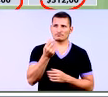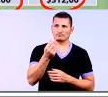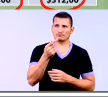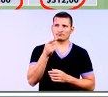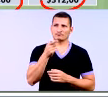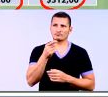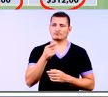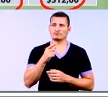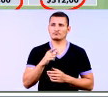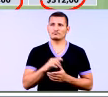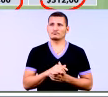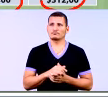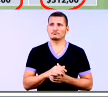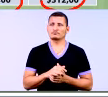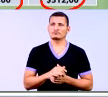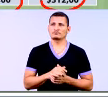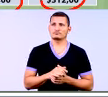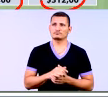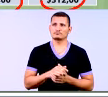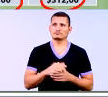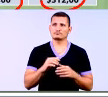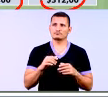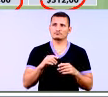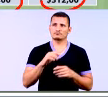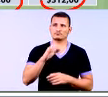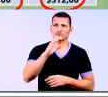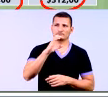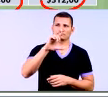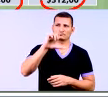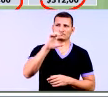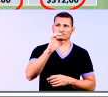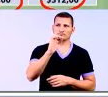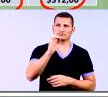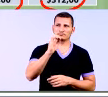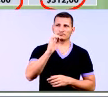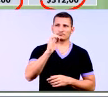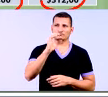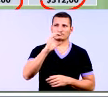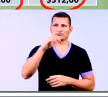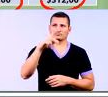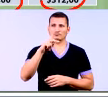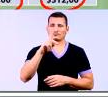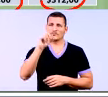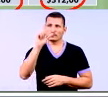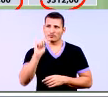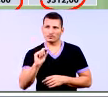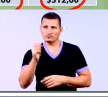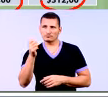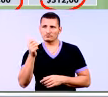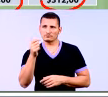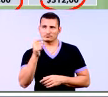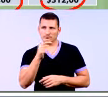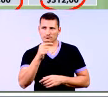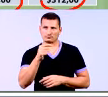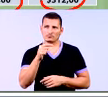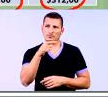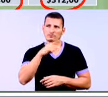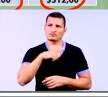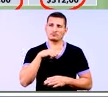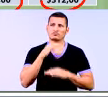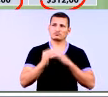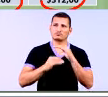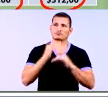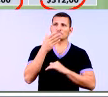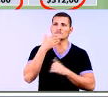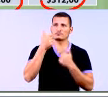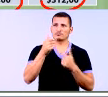oferece, e apesar dele ter um clock menor do que esse, ele tem um desempenho muito maior, por isso que ele é uma evolução. A